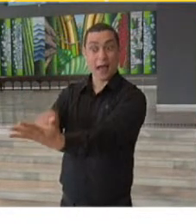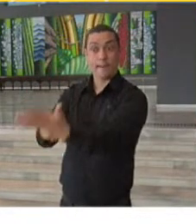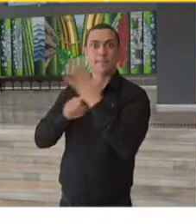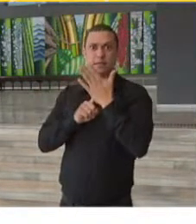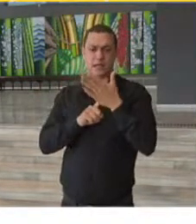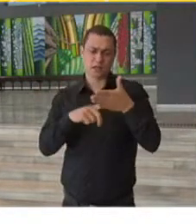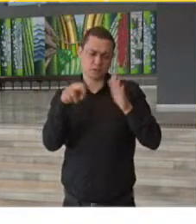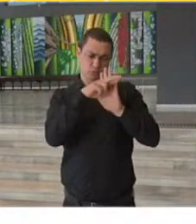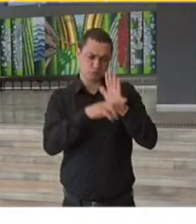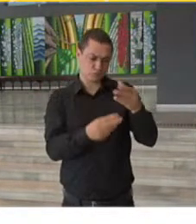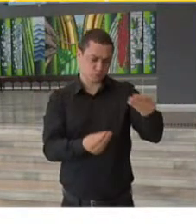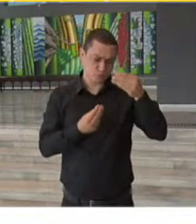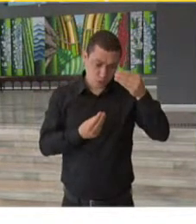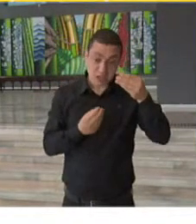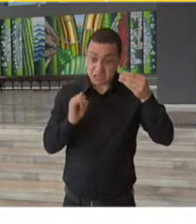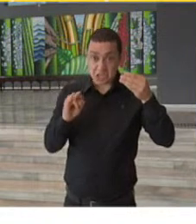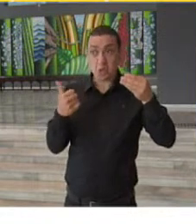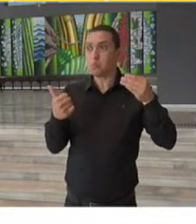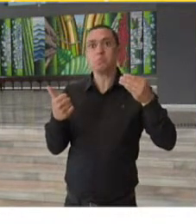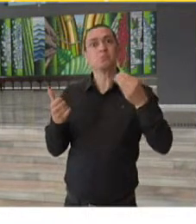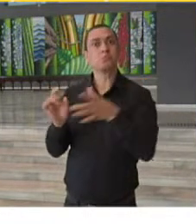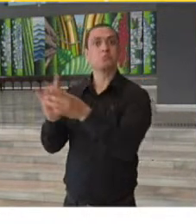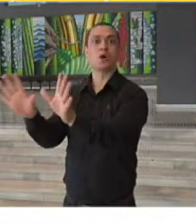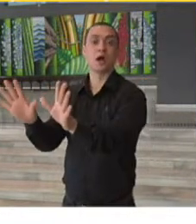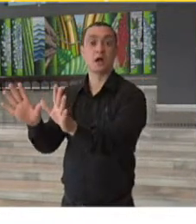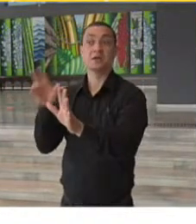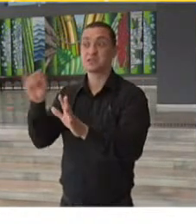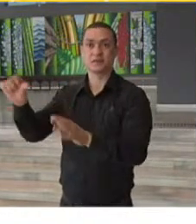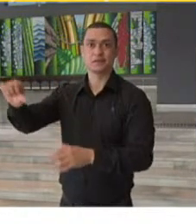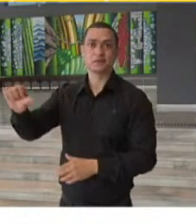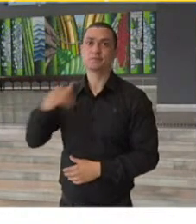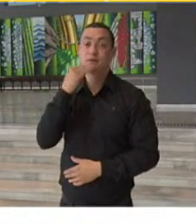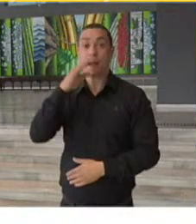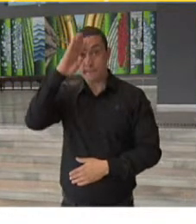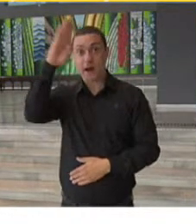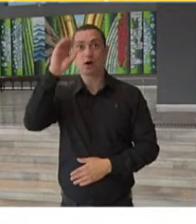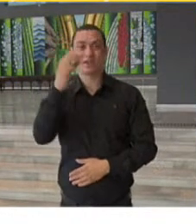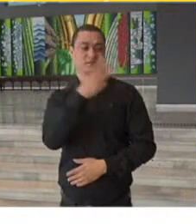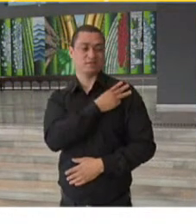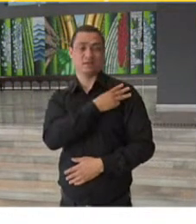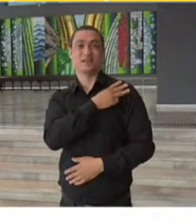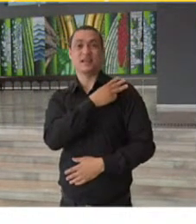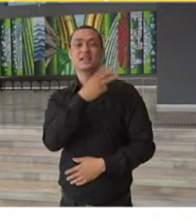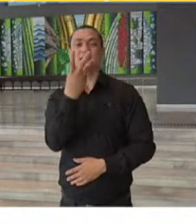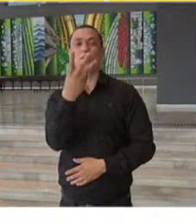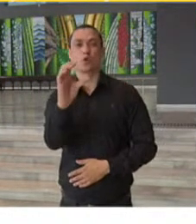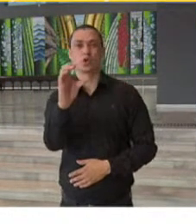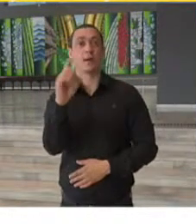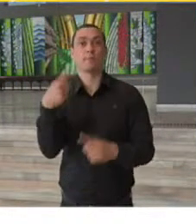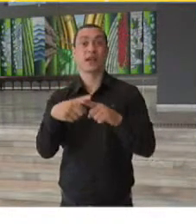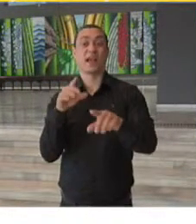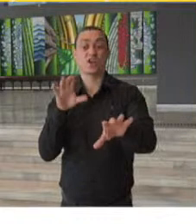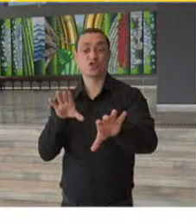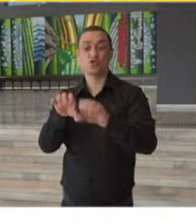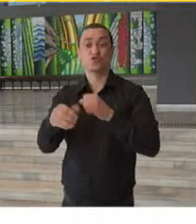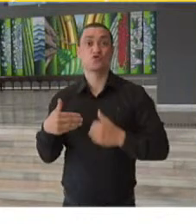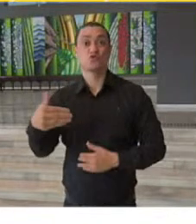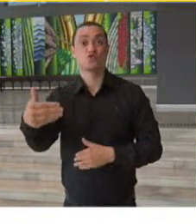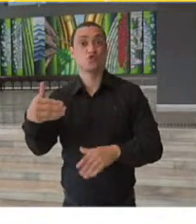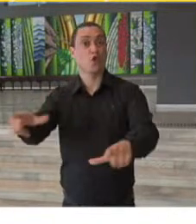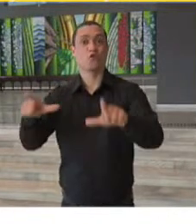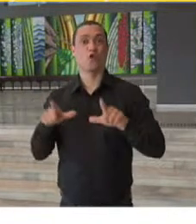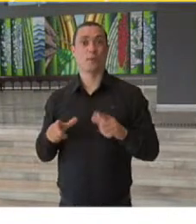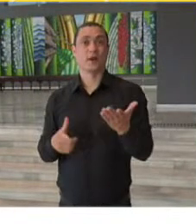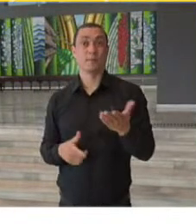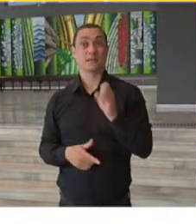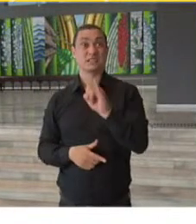escola, na prioridade, obviamente, do terceiro ano, porque são os alunos finalistas, mas a gente vai trabalhar com demais